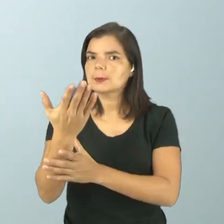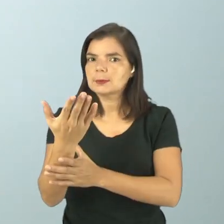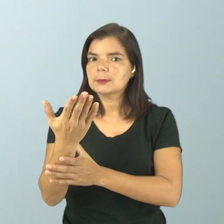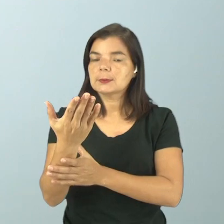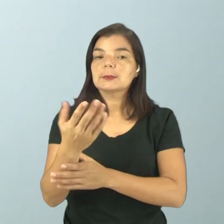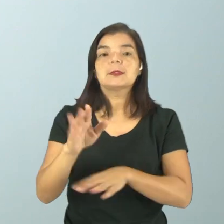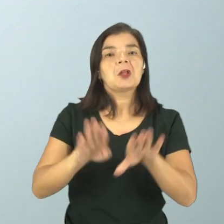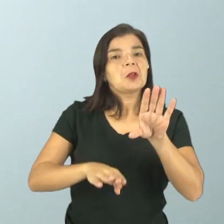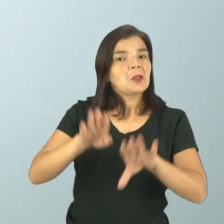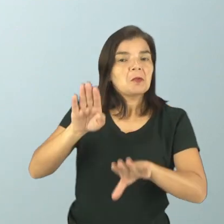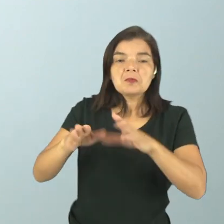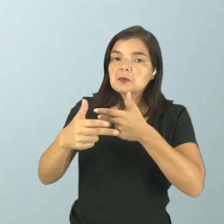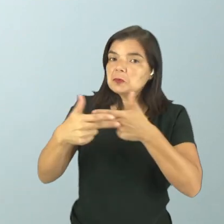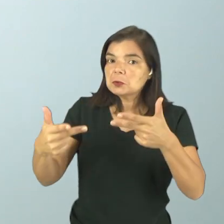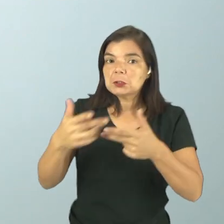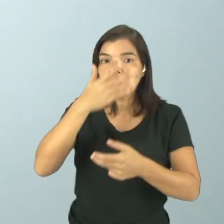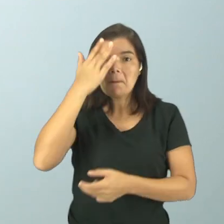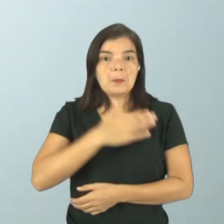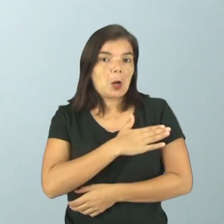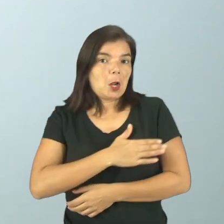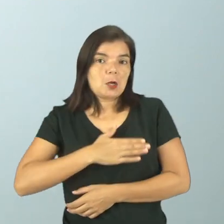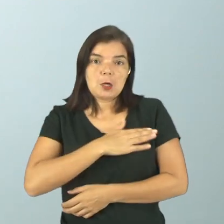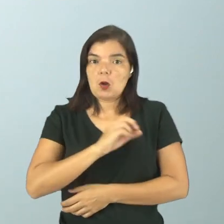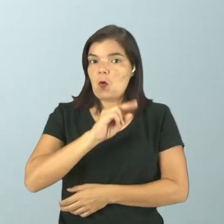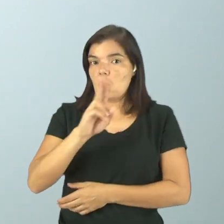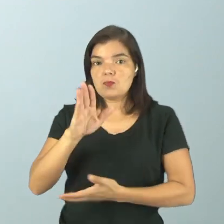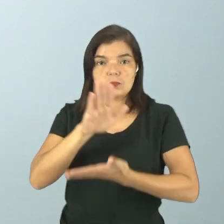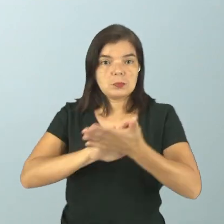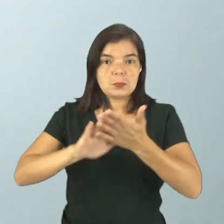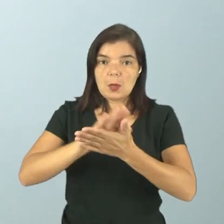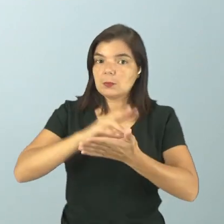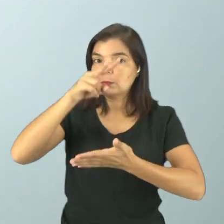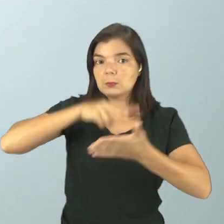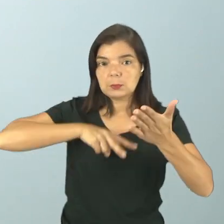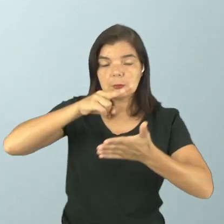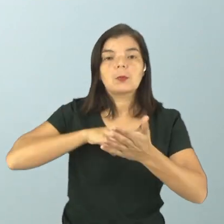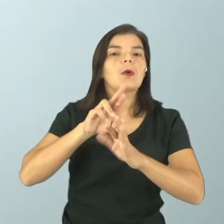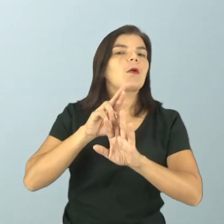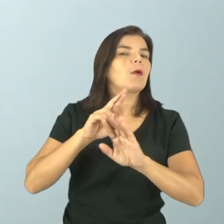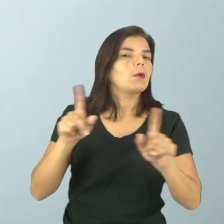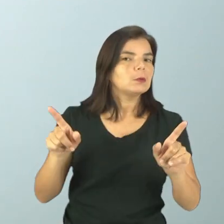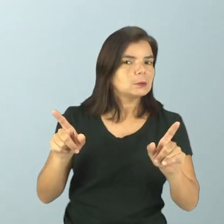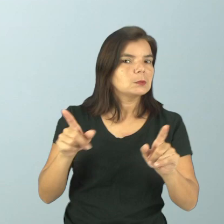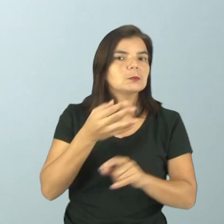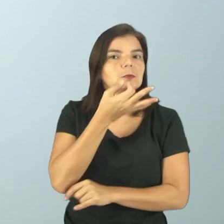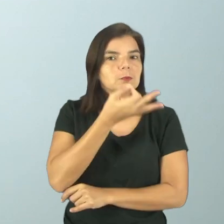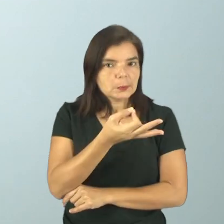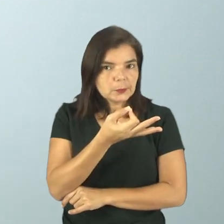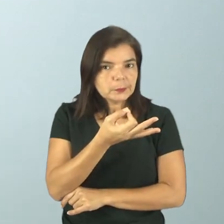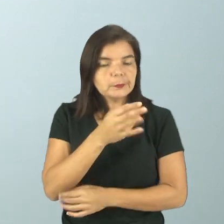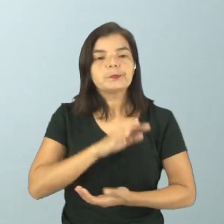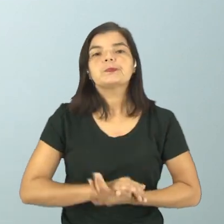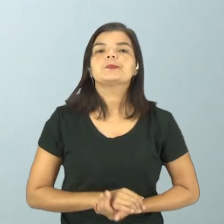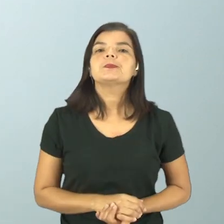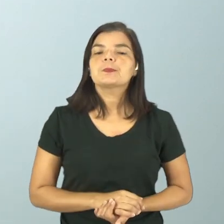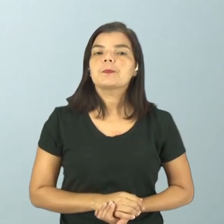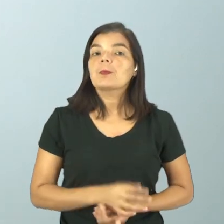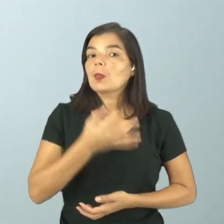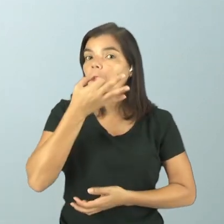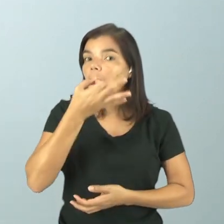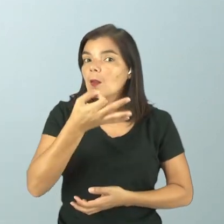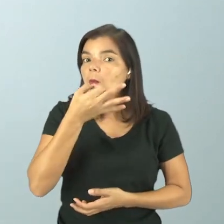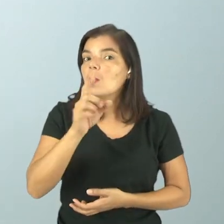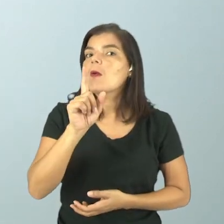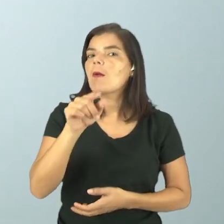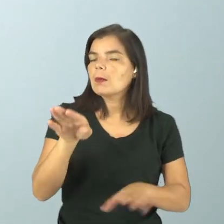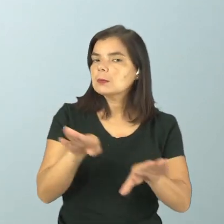aconteceu, independente de agradar ou não o leitor. Isso é diferente de opinião, tá? A opinião